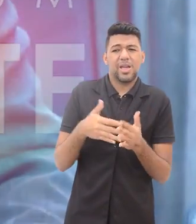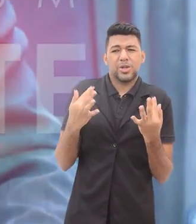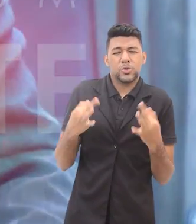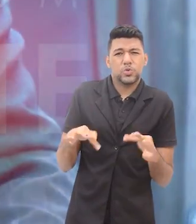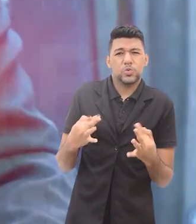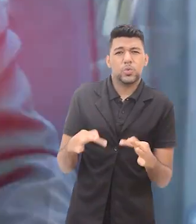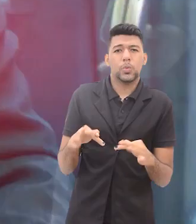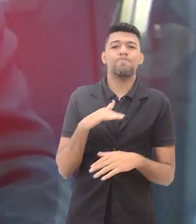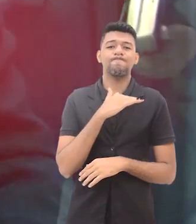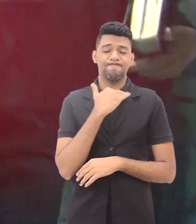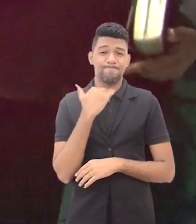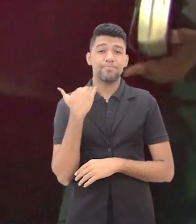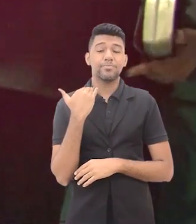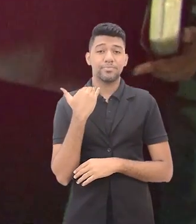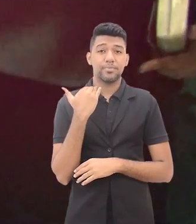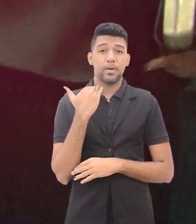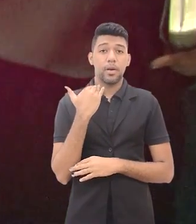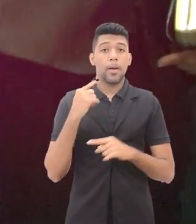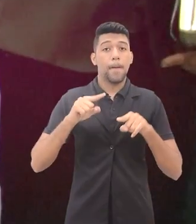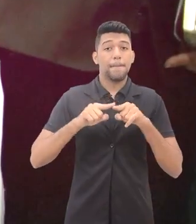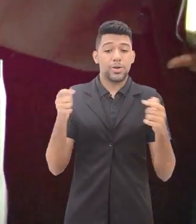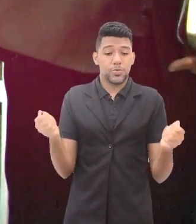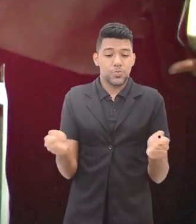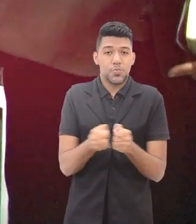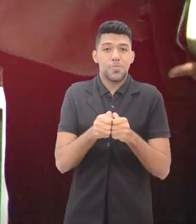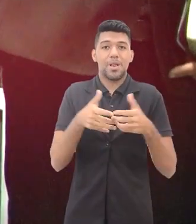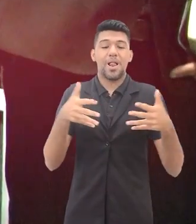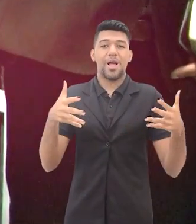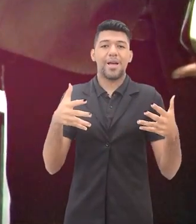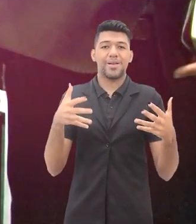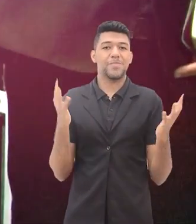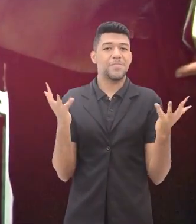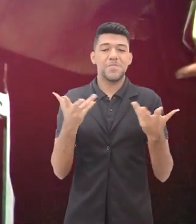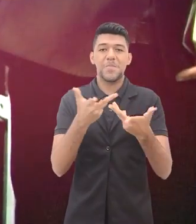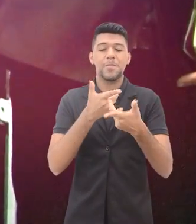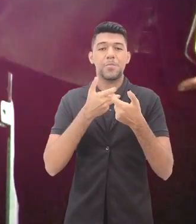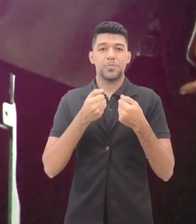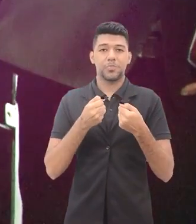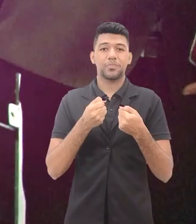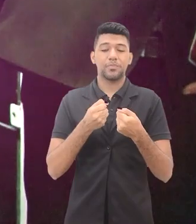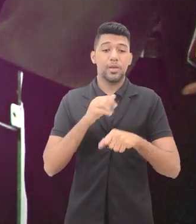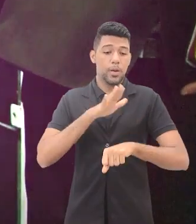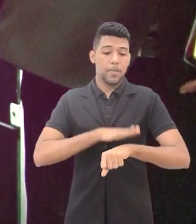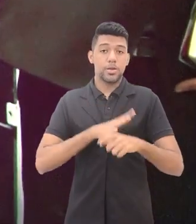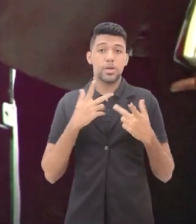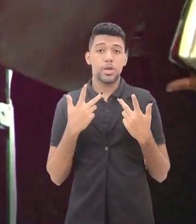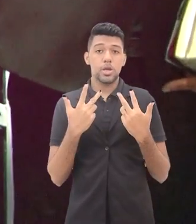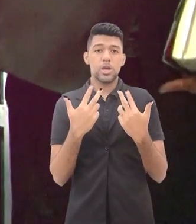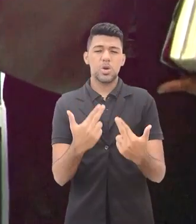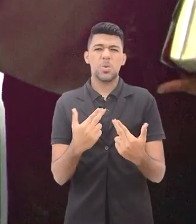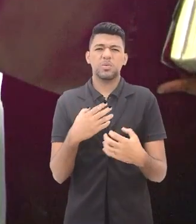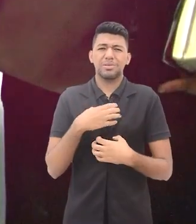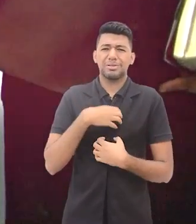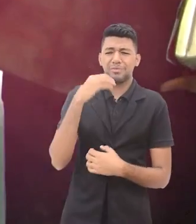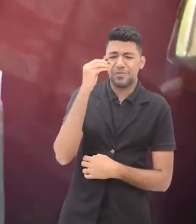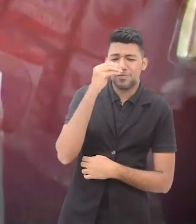partida. Embora seja tão extraordinariamente milagrosa, é ao mesmo tempo